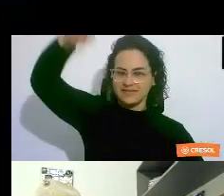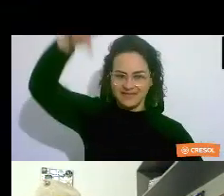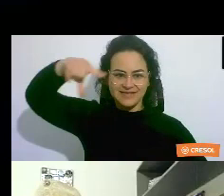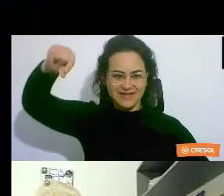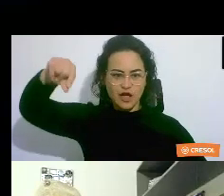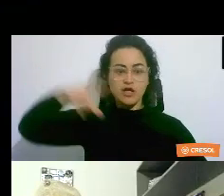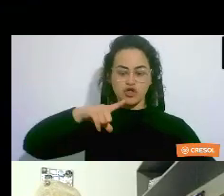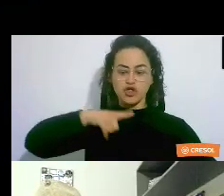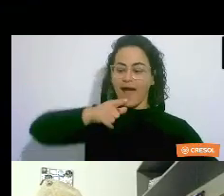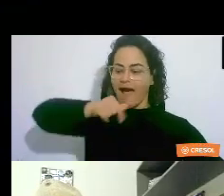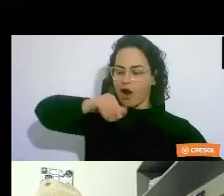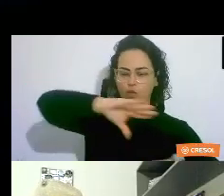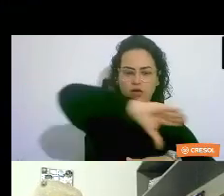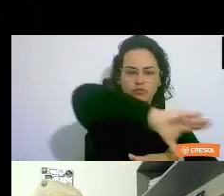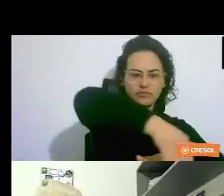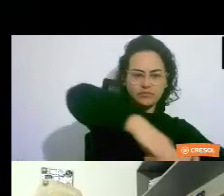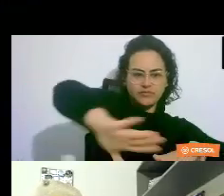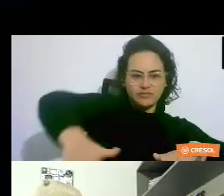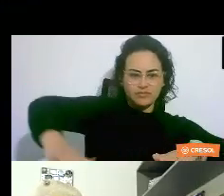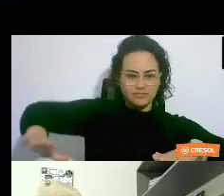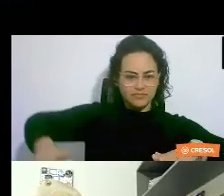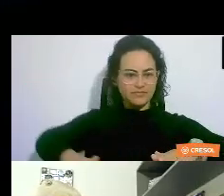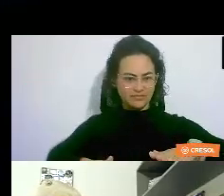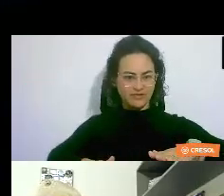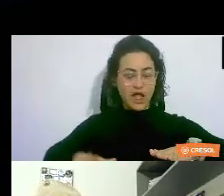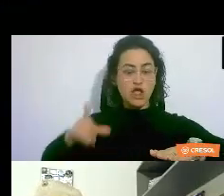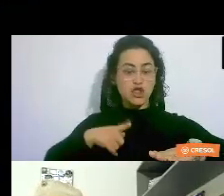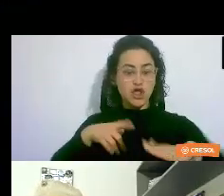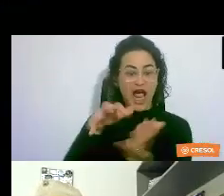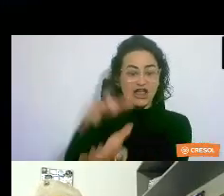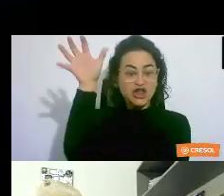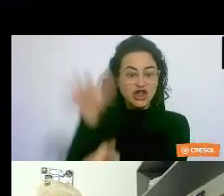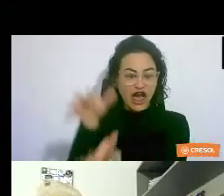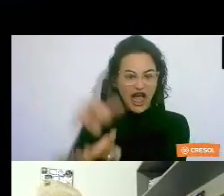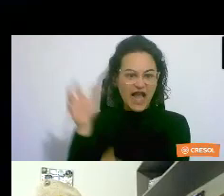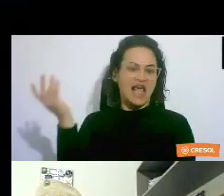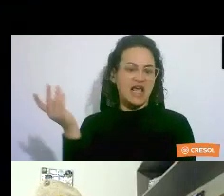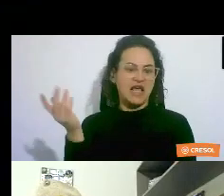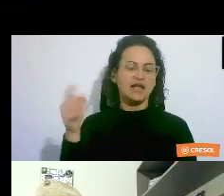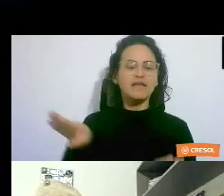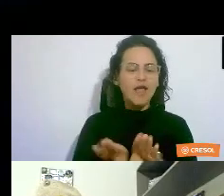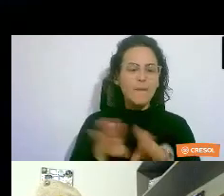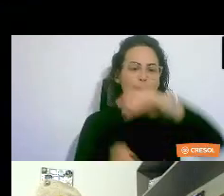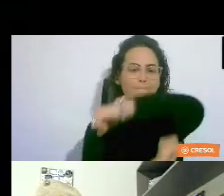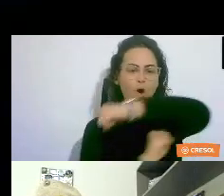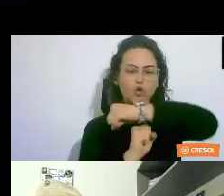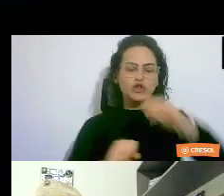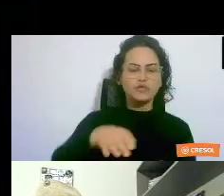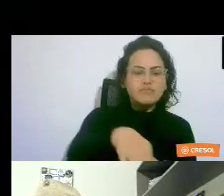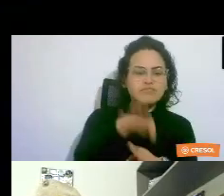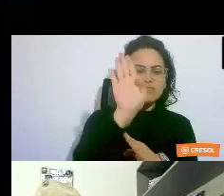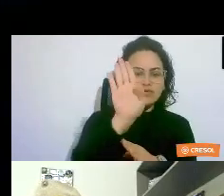na água, uma ponte elevadiça, e só quem ele queria entrava, e ele vivia lá dentro fechado,